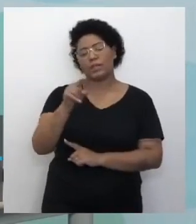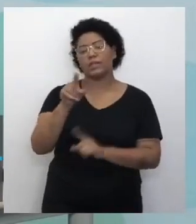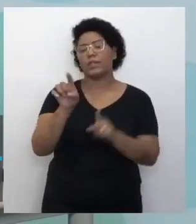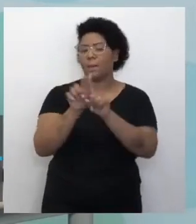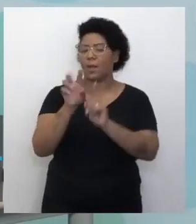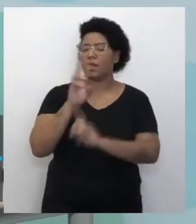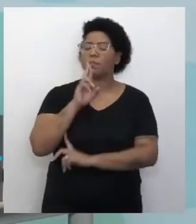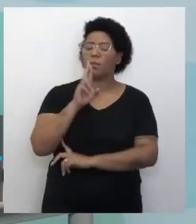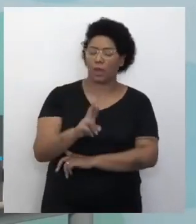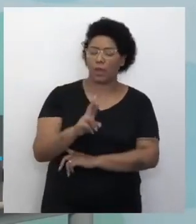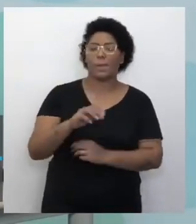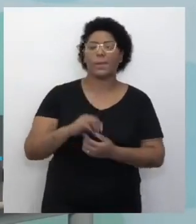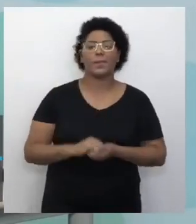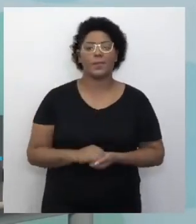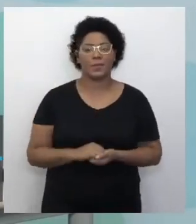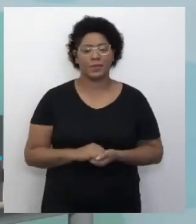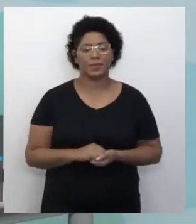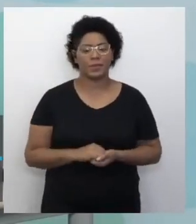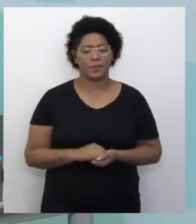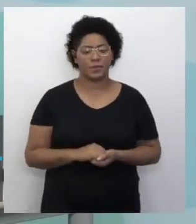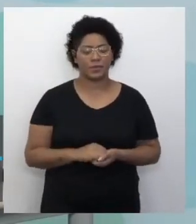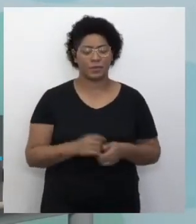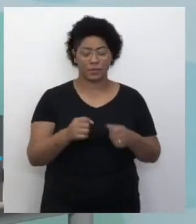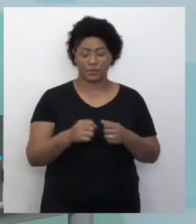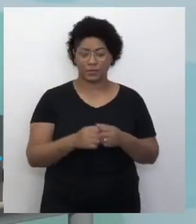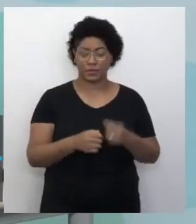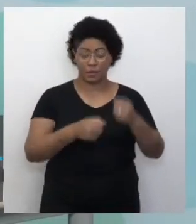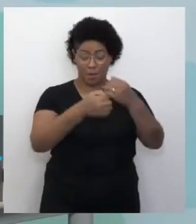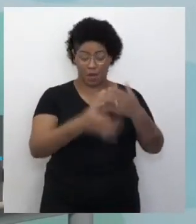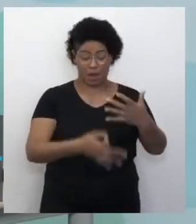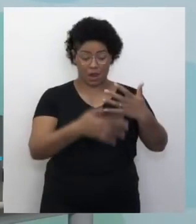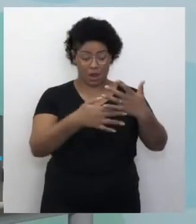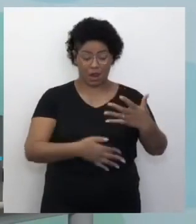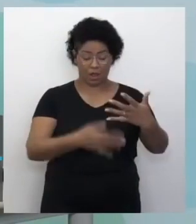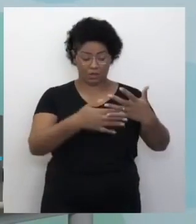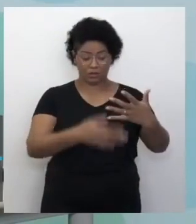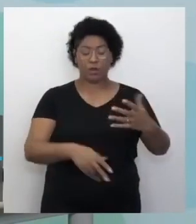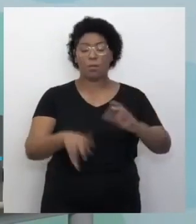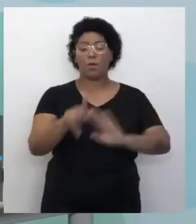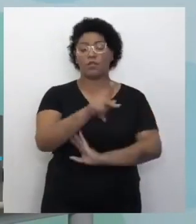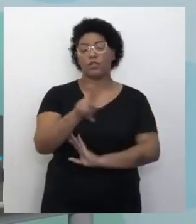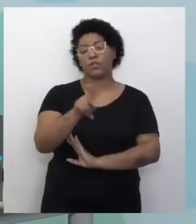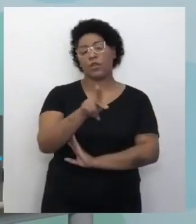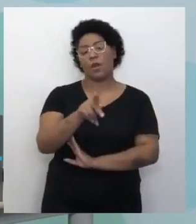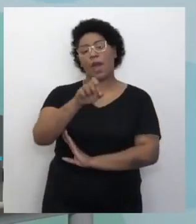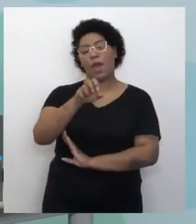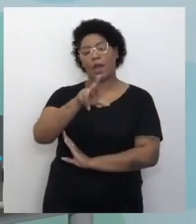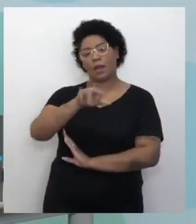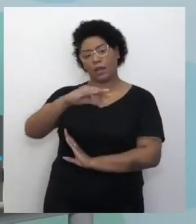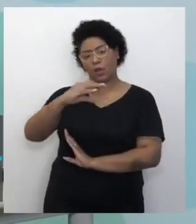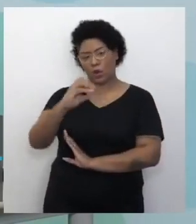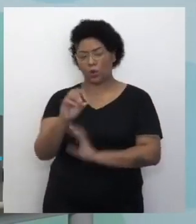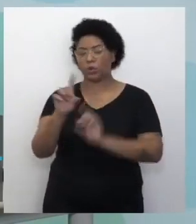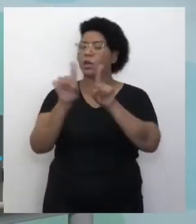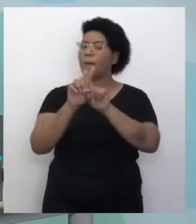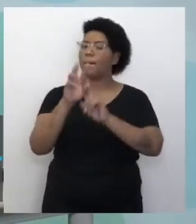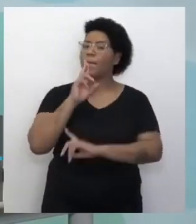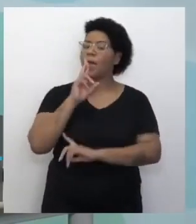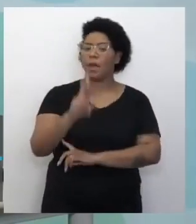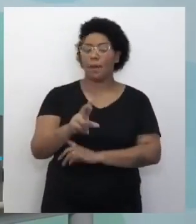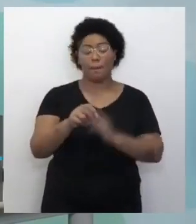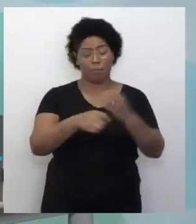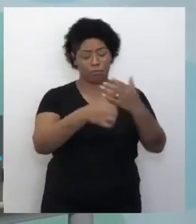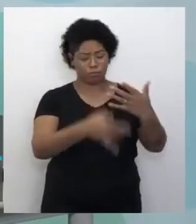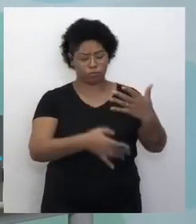né? Olha lá, professor Érico também. Então, assim, a grande maioria aqui das respostas,